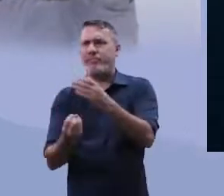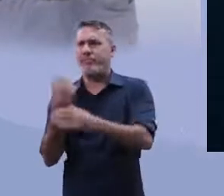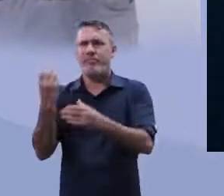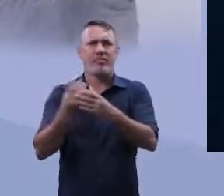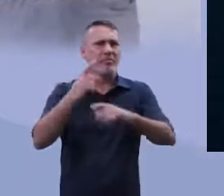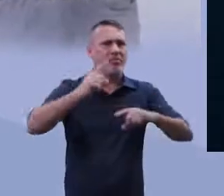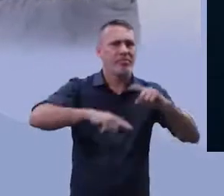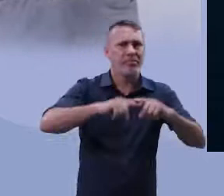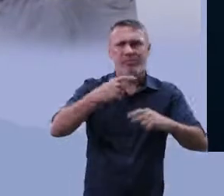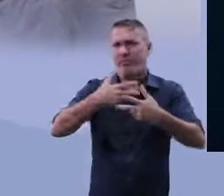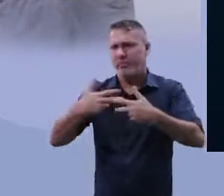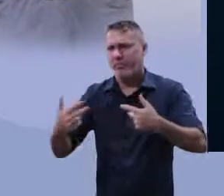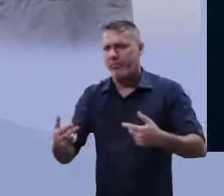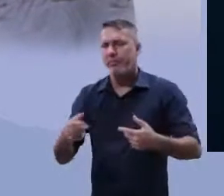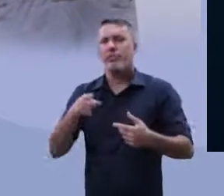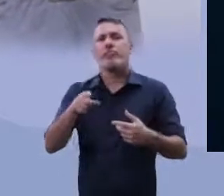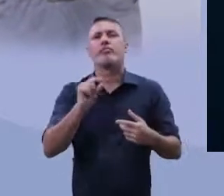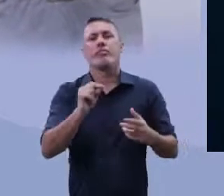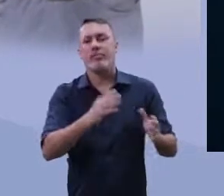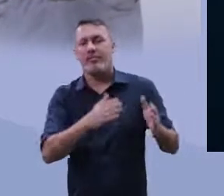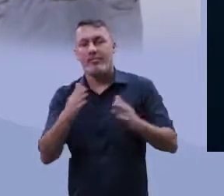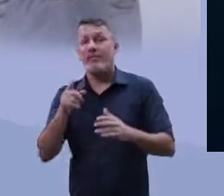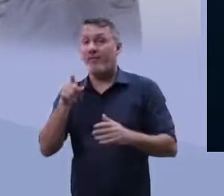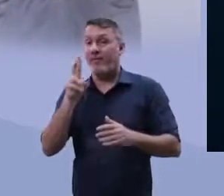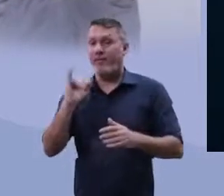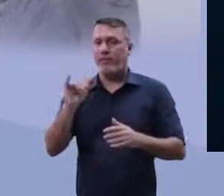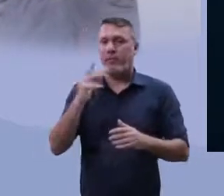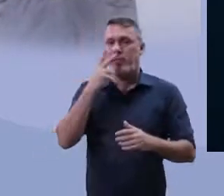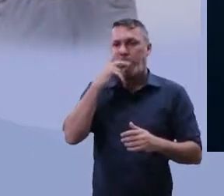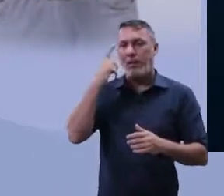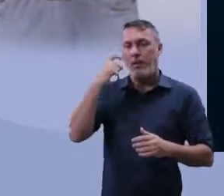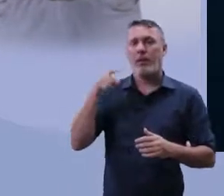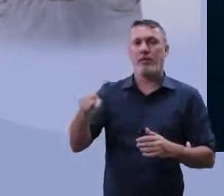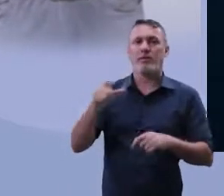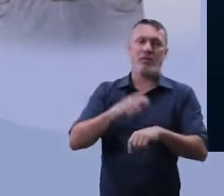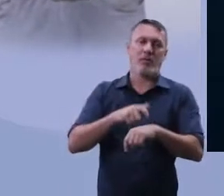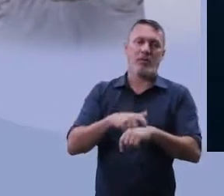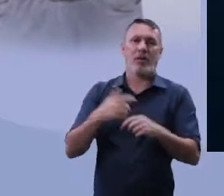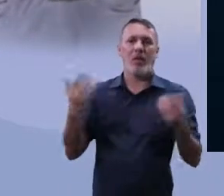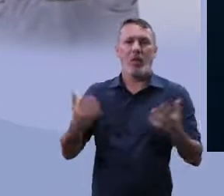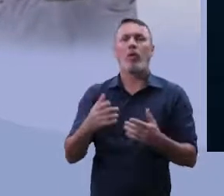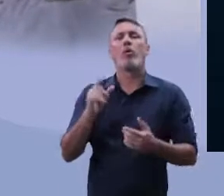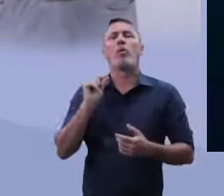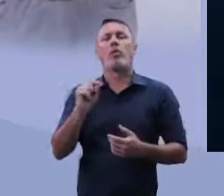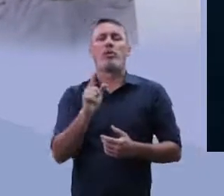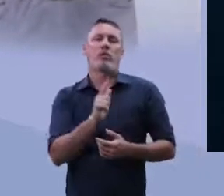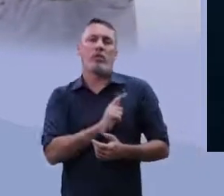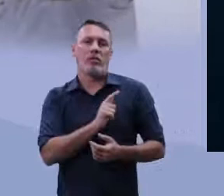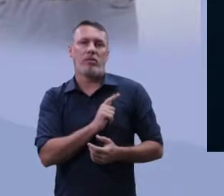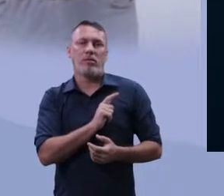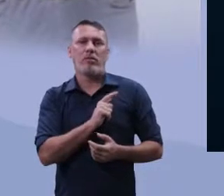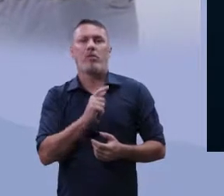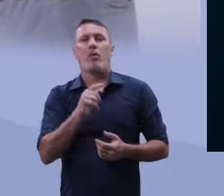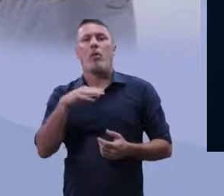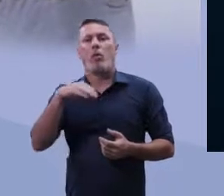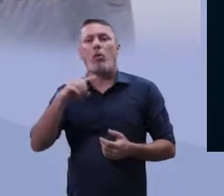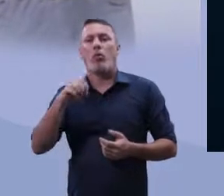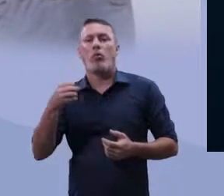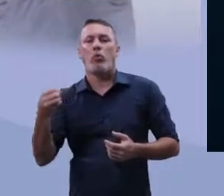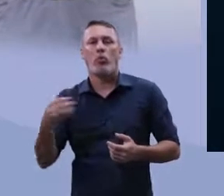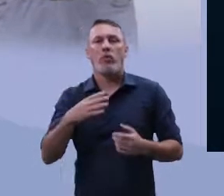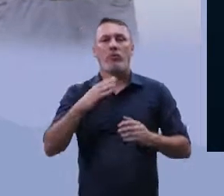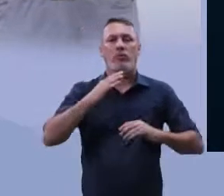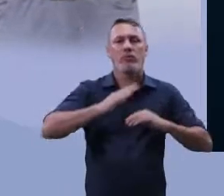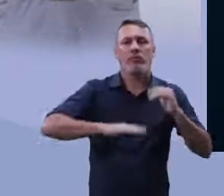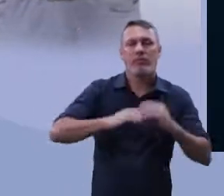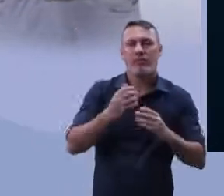produzir excedentes, e esses excedentes, né, eles vão ser o grande chamativo dessa era, né, onde você vai ter,